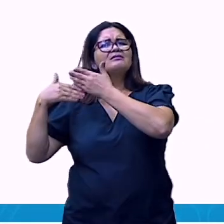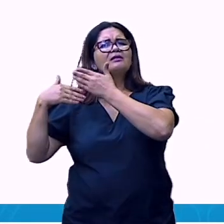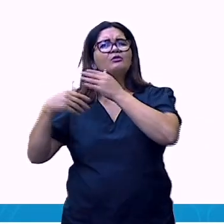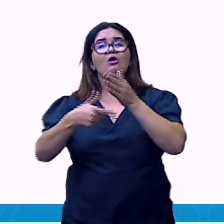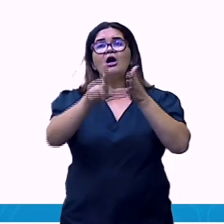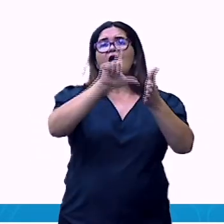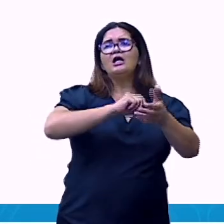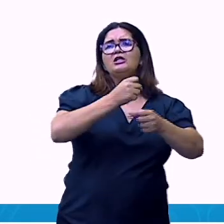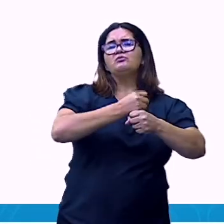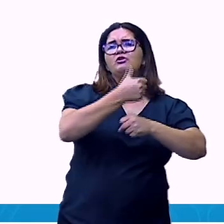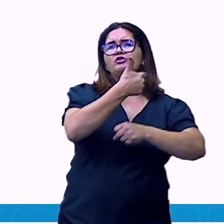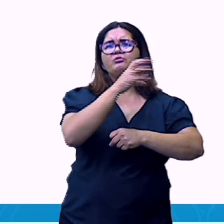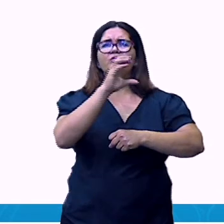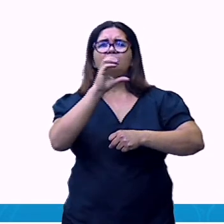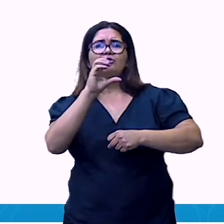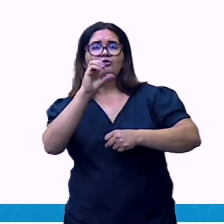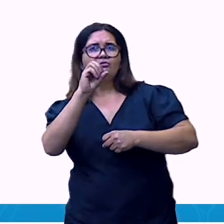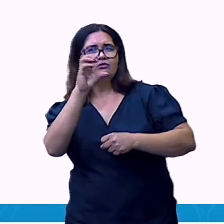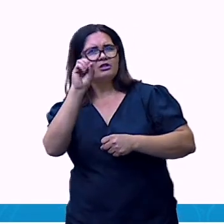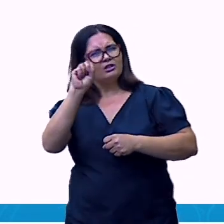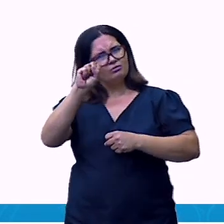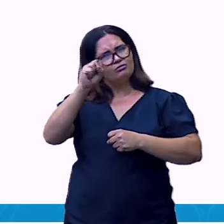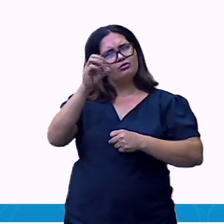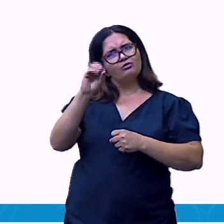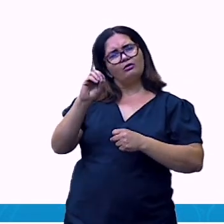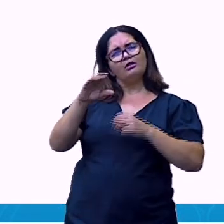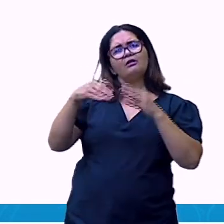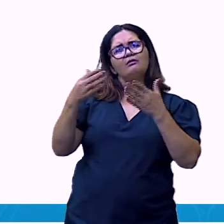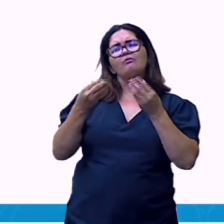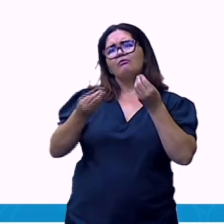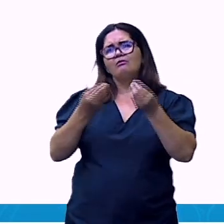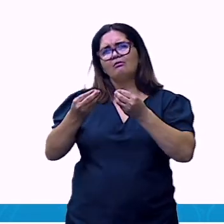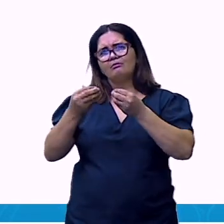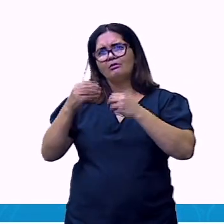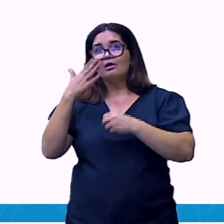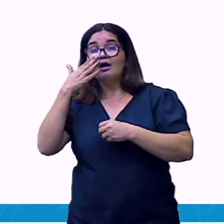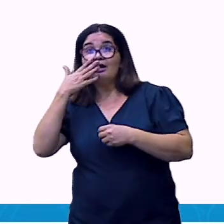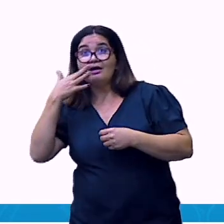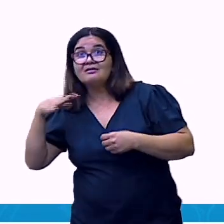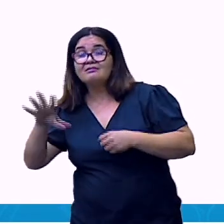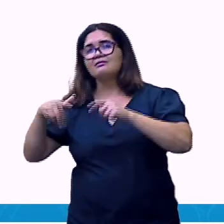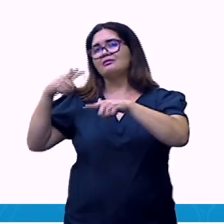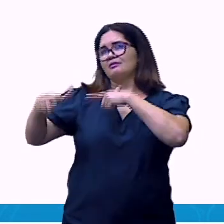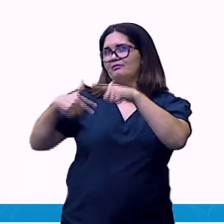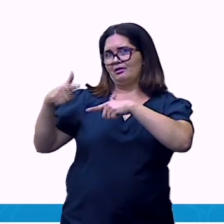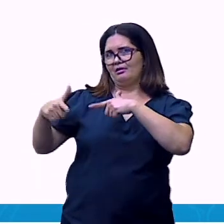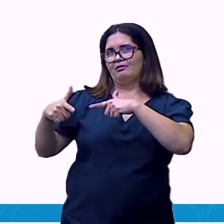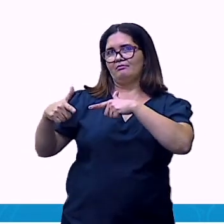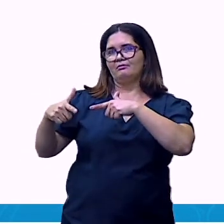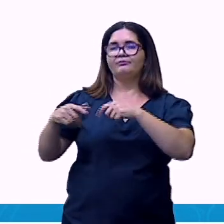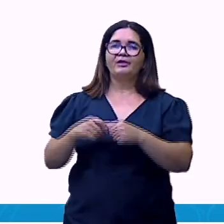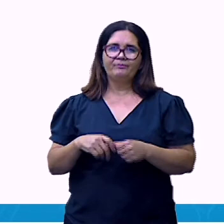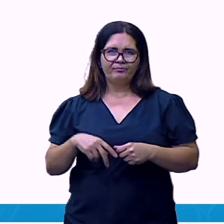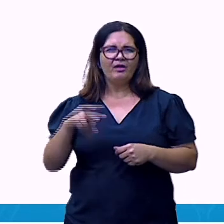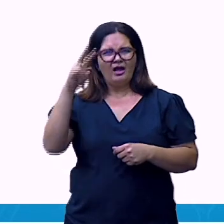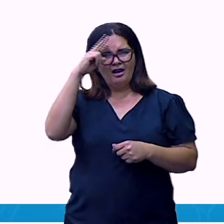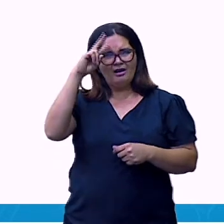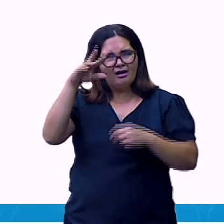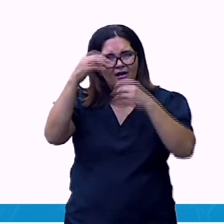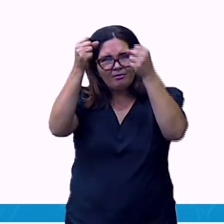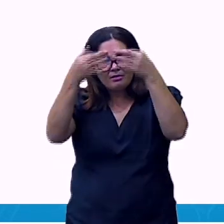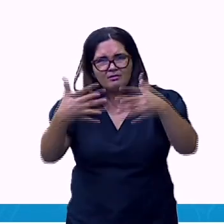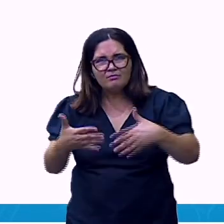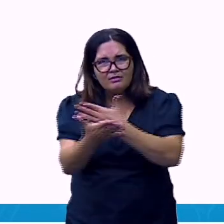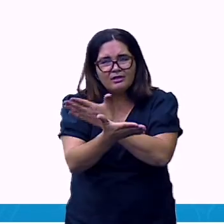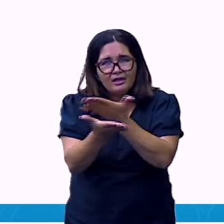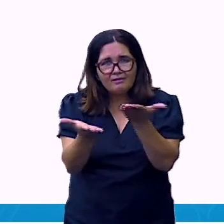as crianças trabalhassem? Vamos pensar um pouquinho? Nós acabamos de ver, né? Quando foram